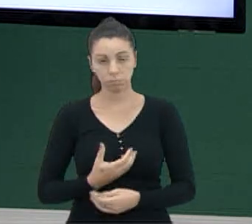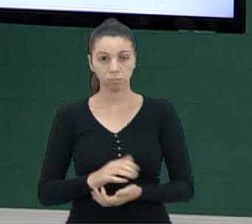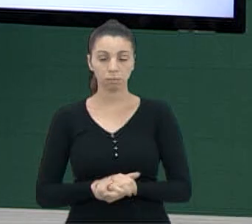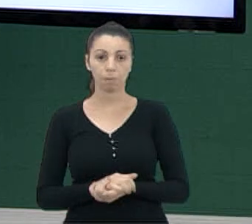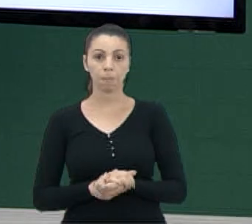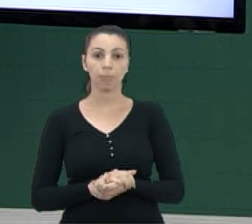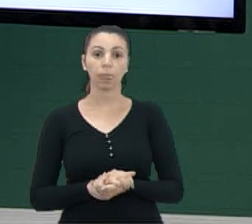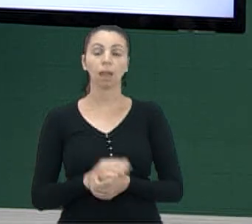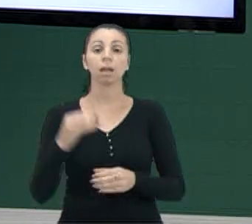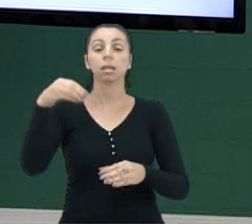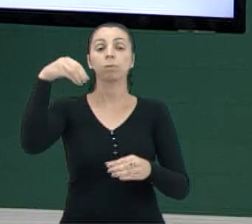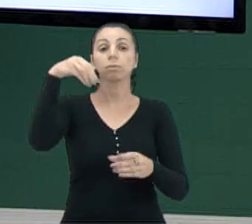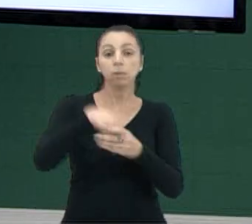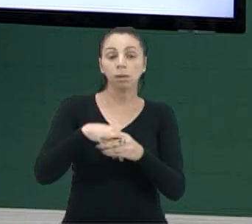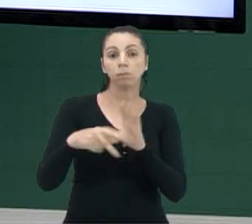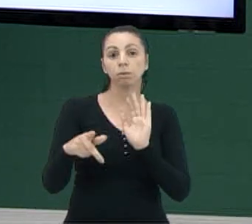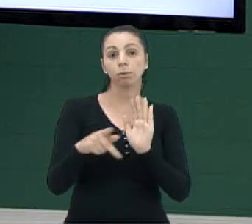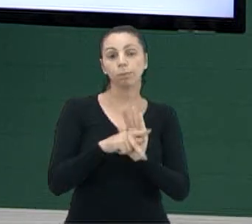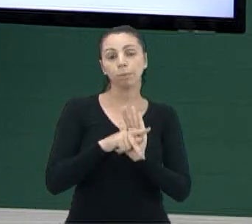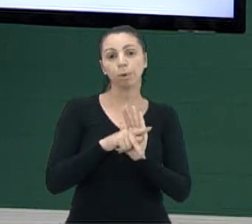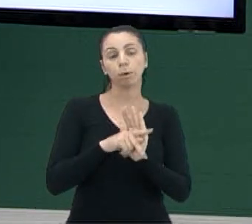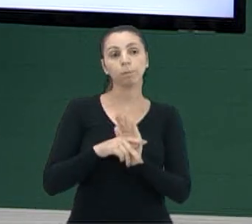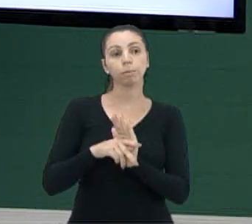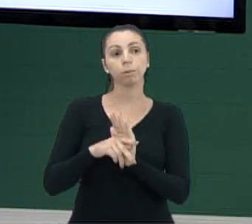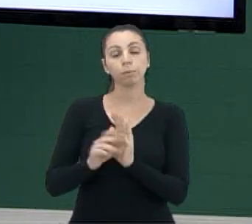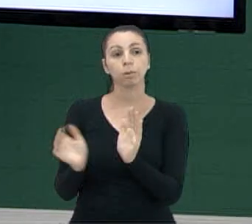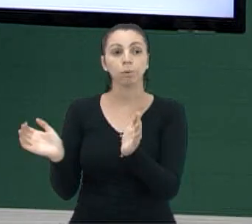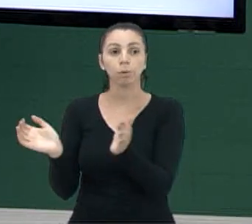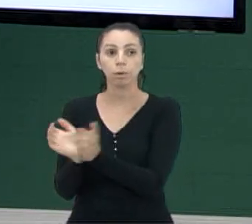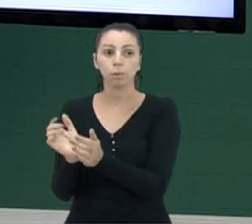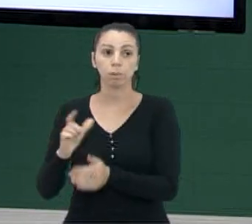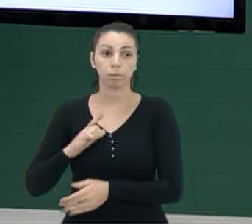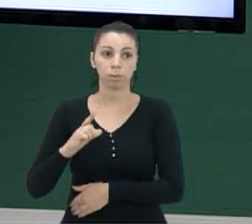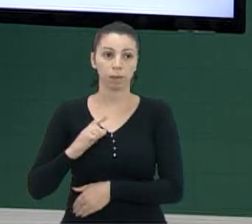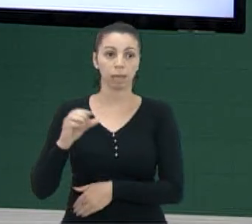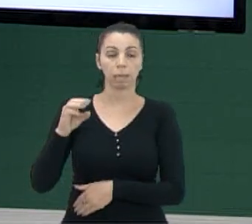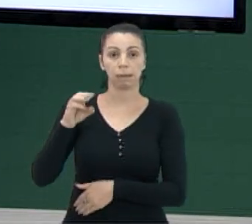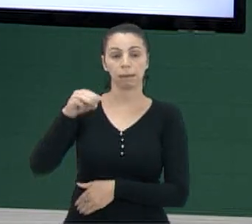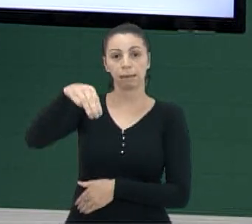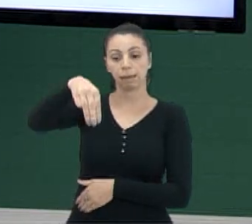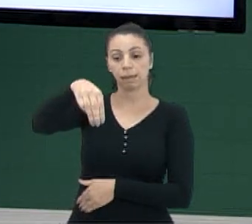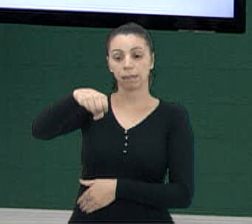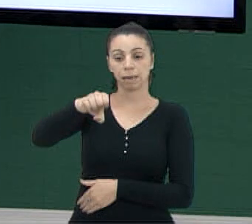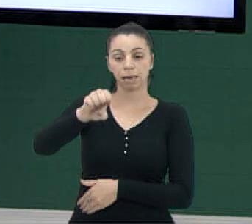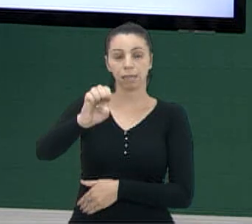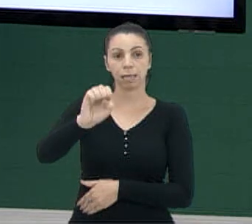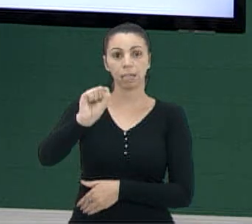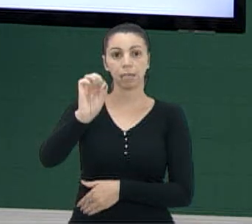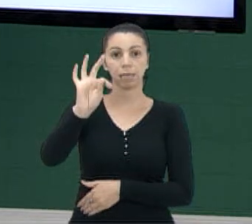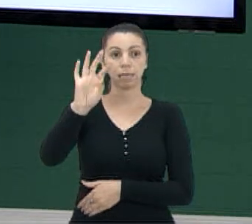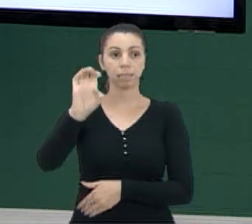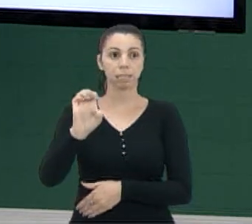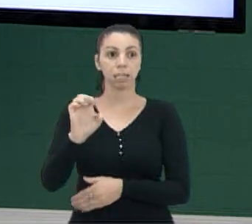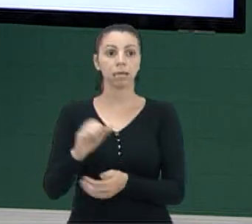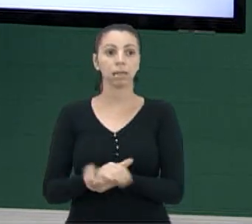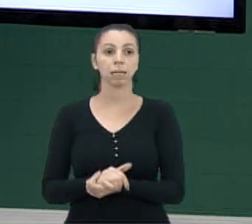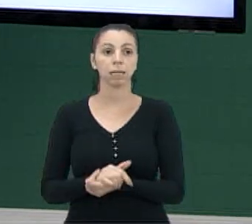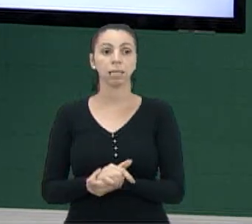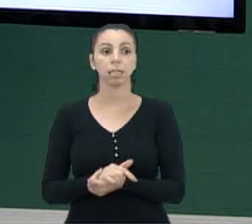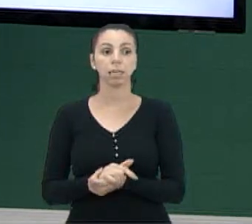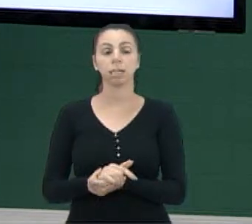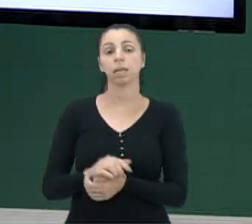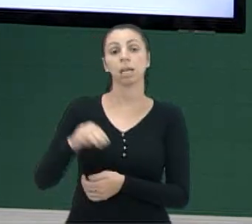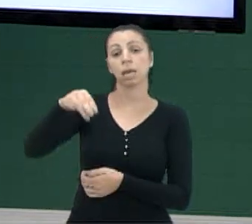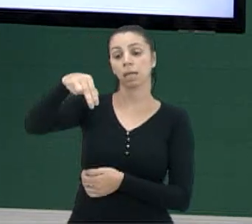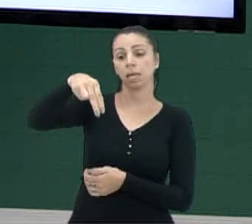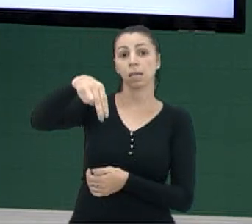do próprio editorial há neste, desculpem, nesse e há